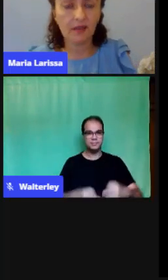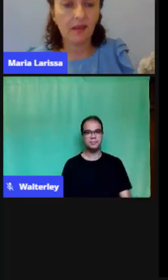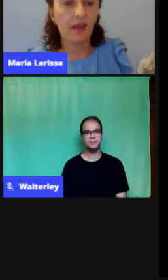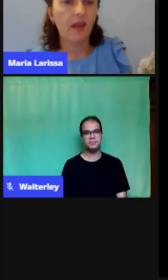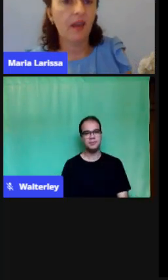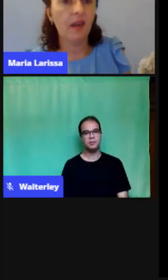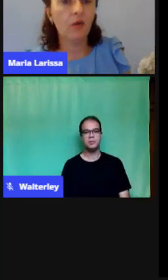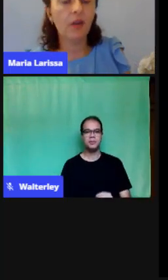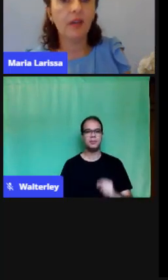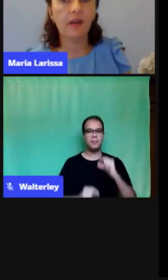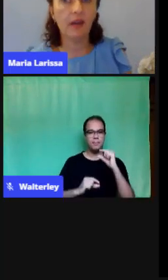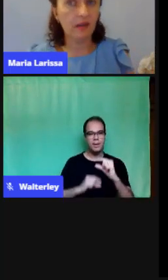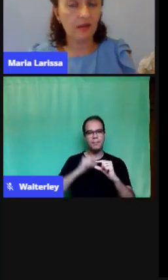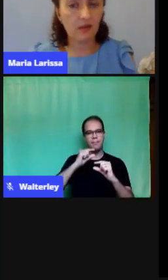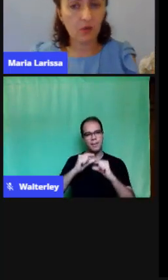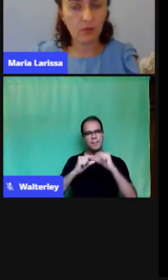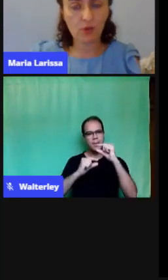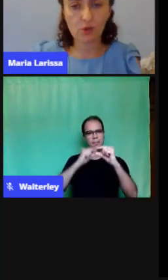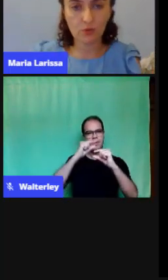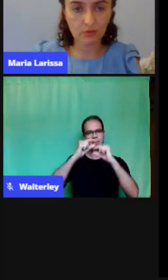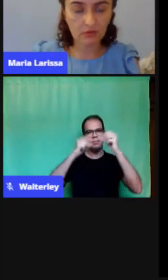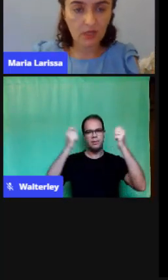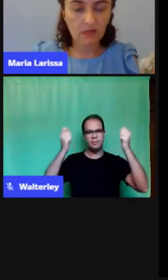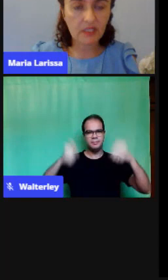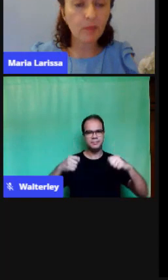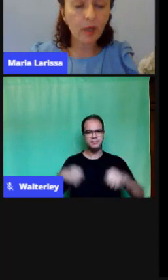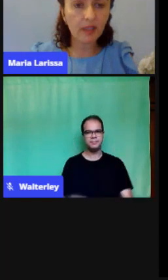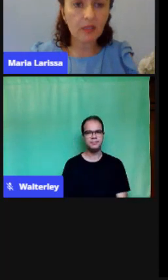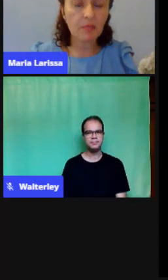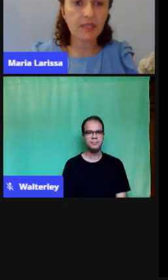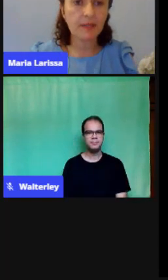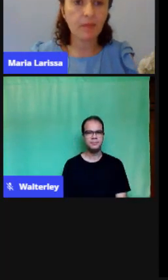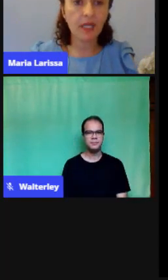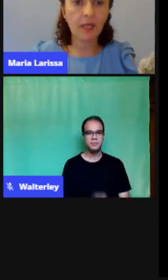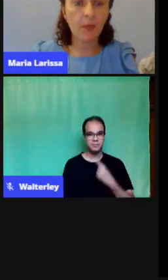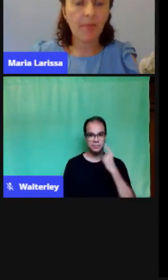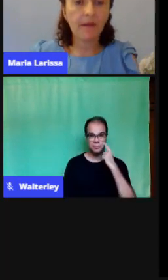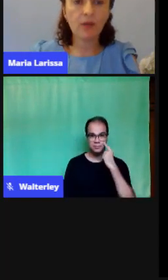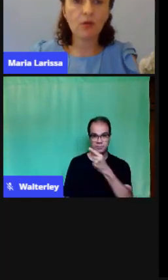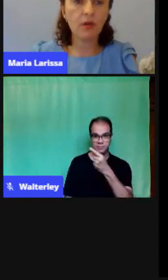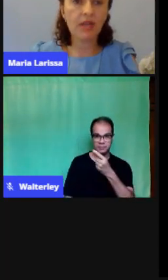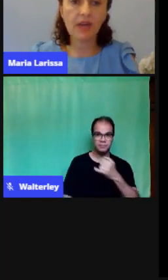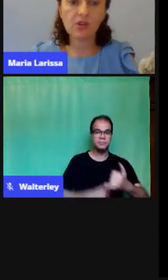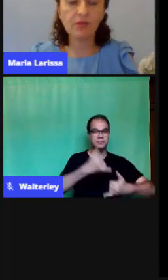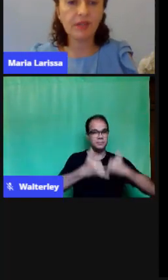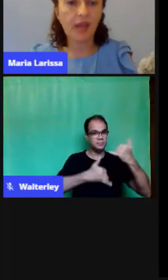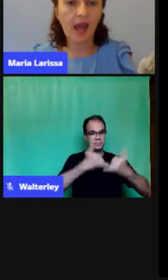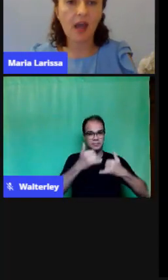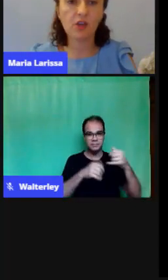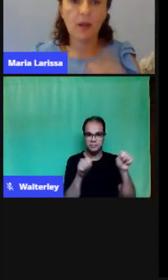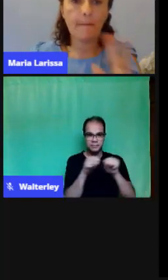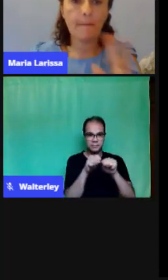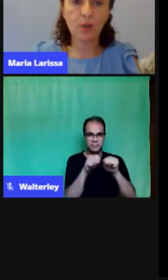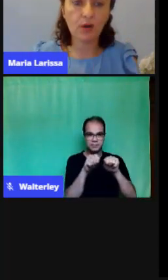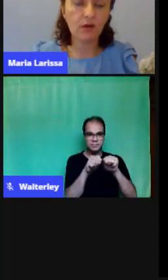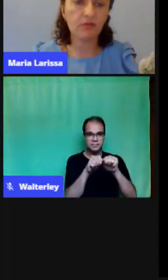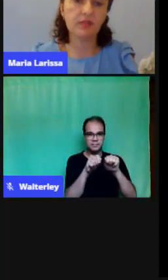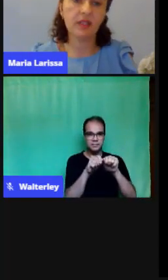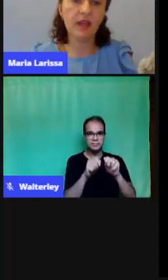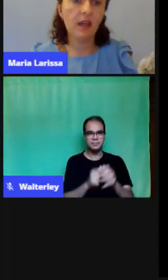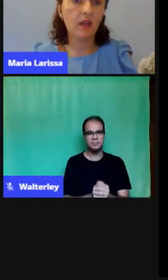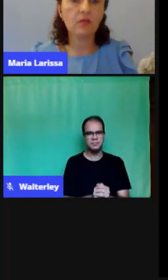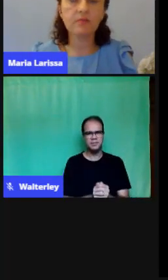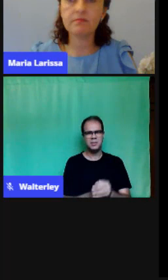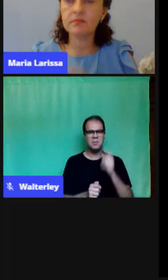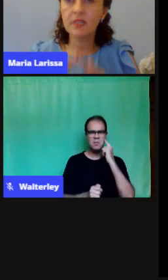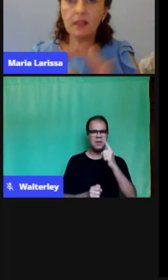Então, aqui, eu criei o meu jogo. Vocês podem perceber que eu não coloquei atividade,